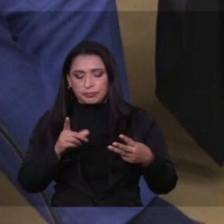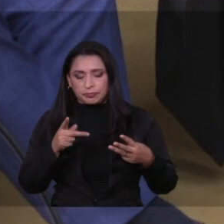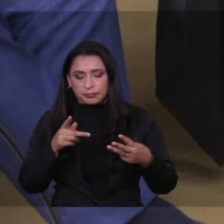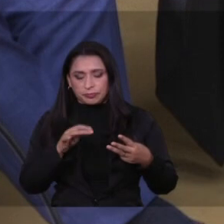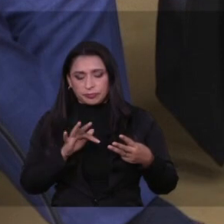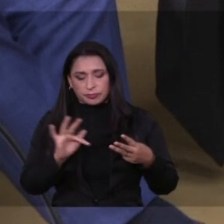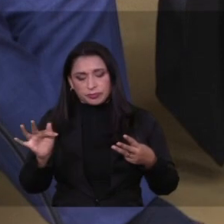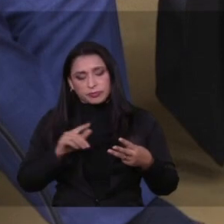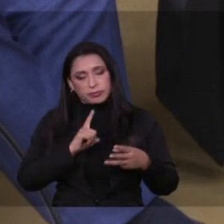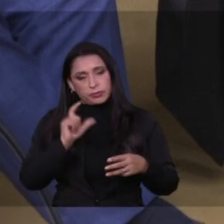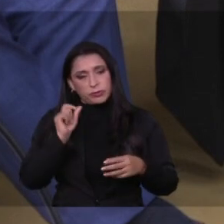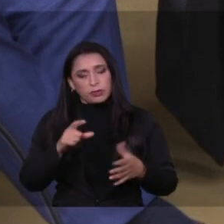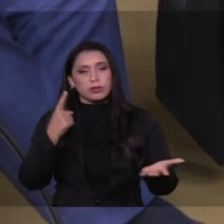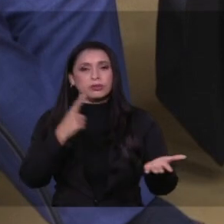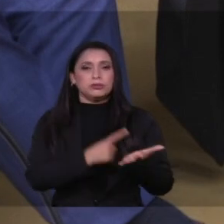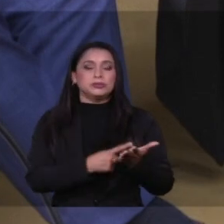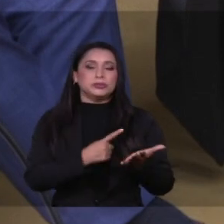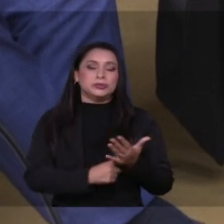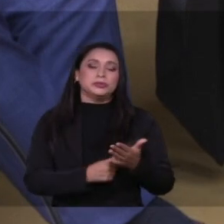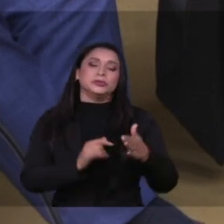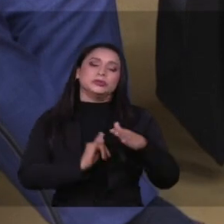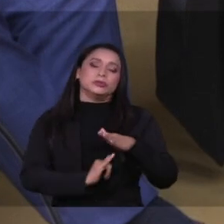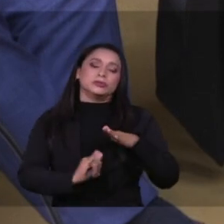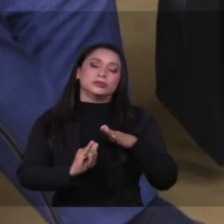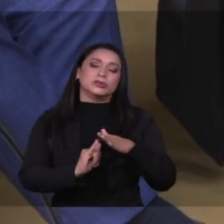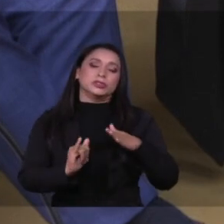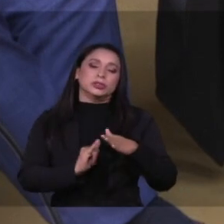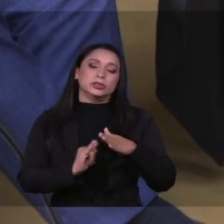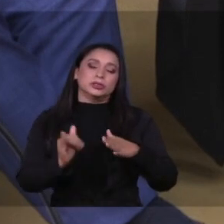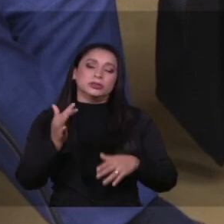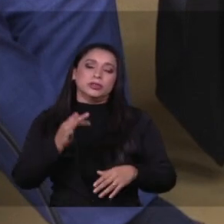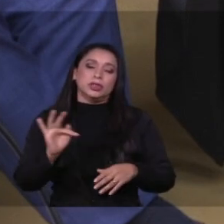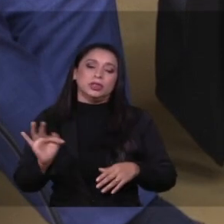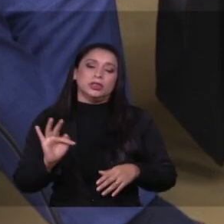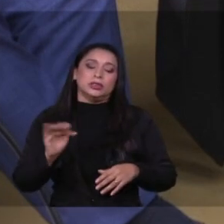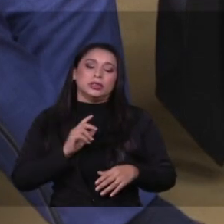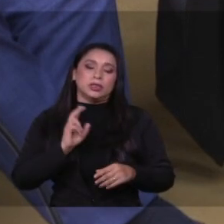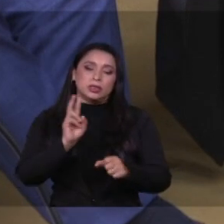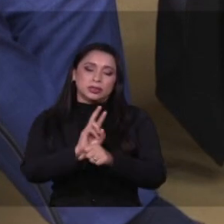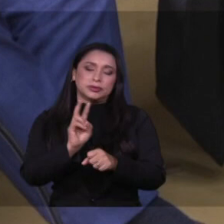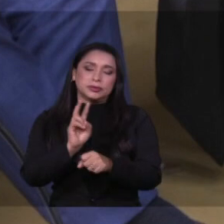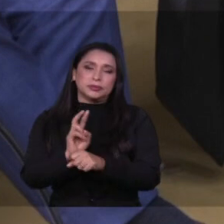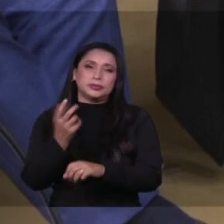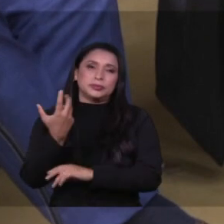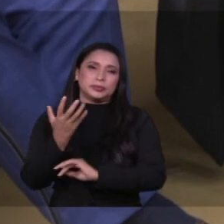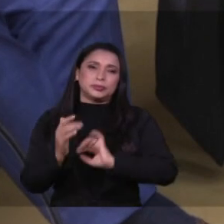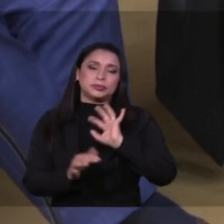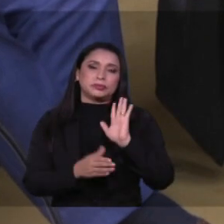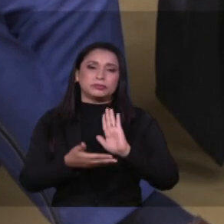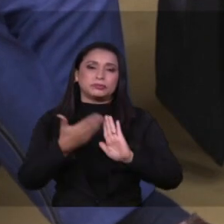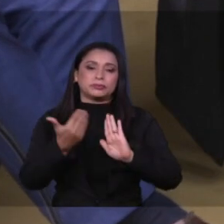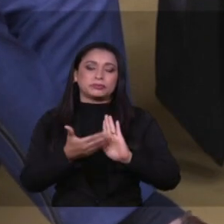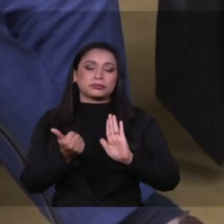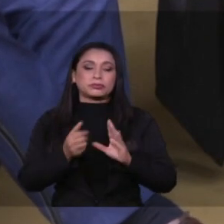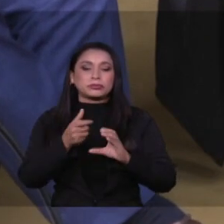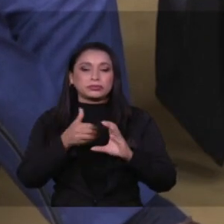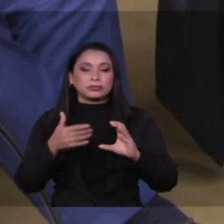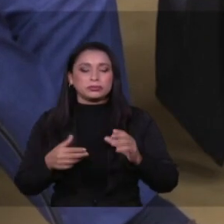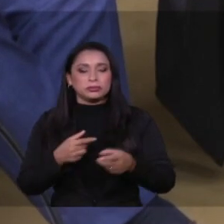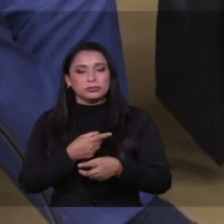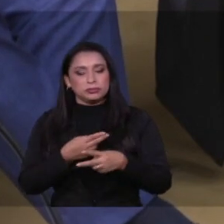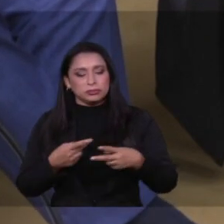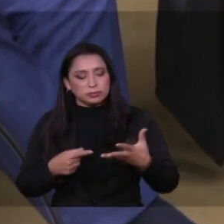cenário de efetivo compromisso das instituições federais com os preceitos fundamentais de tutela ao meio ambiente, afastando a caracterização do estado de